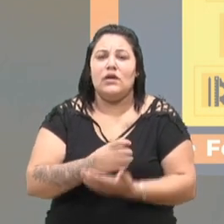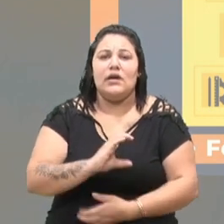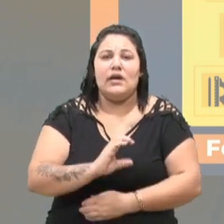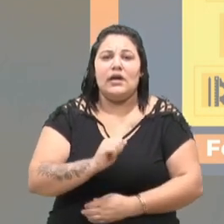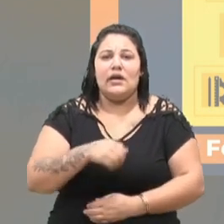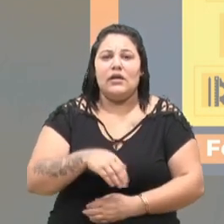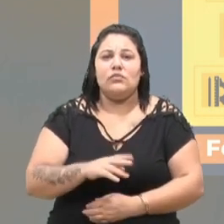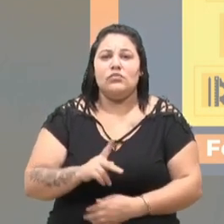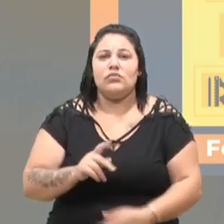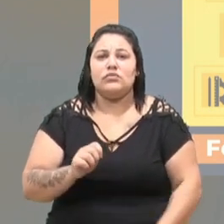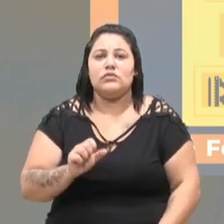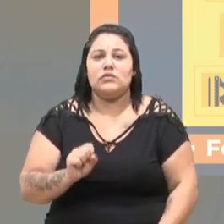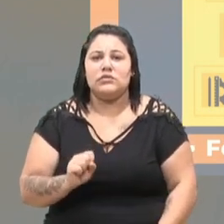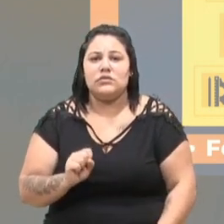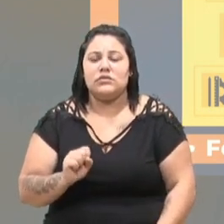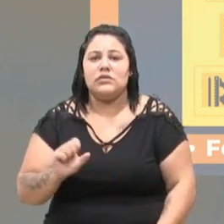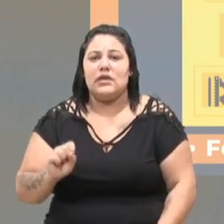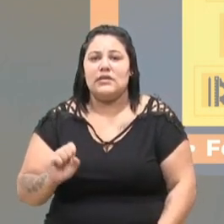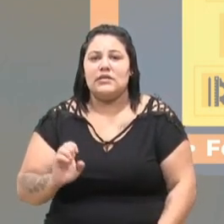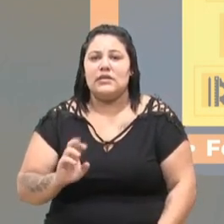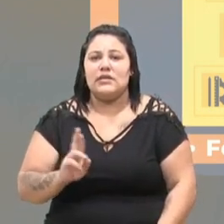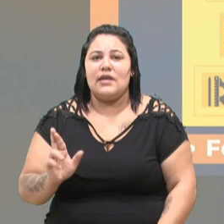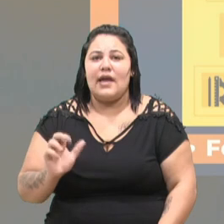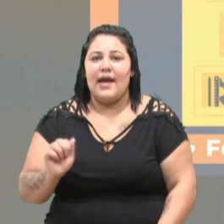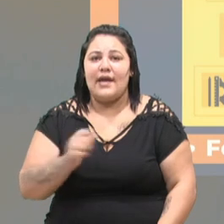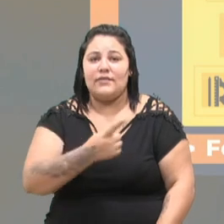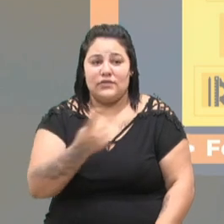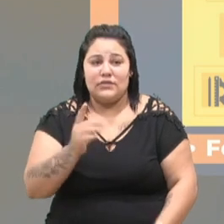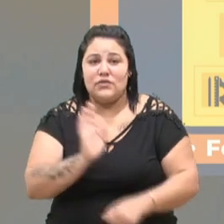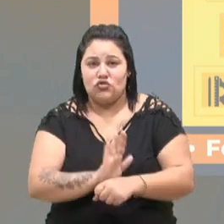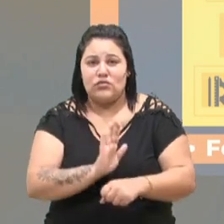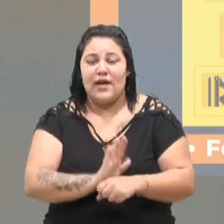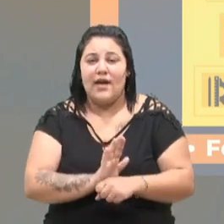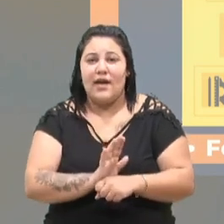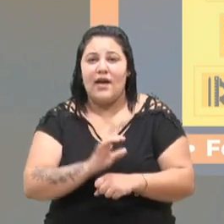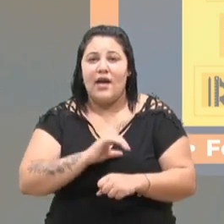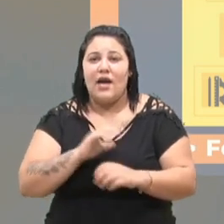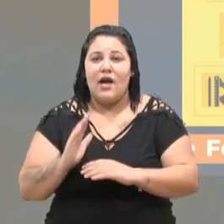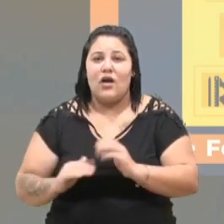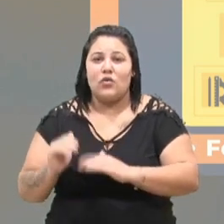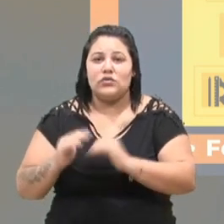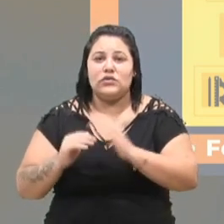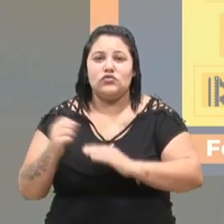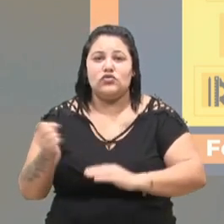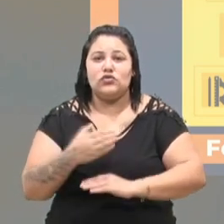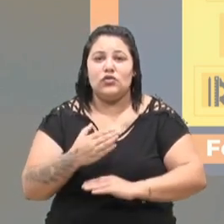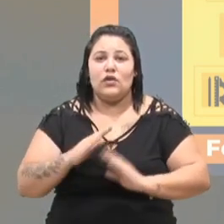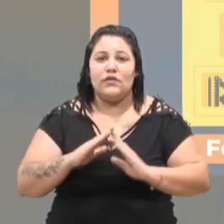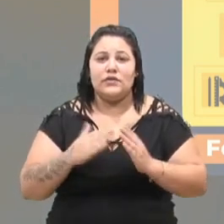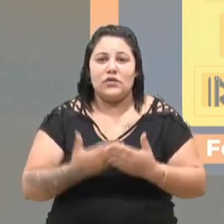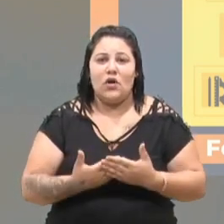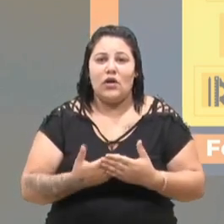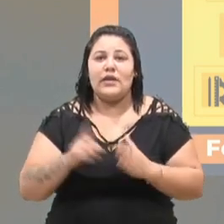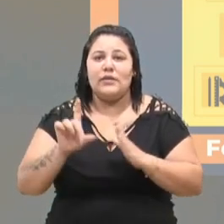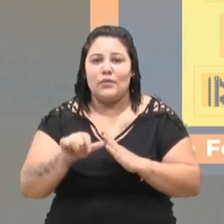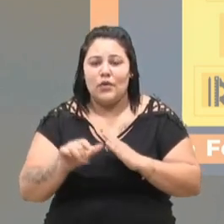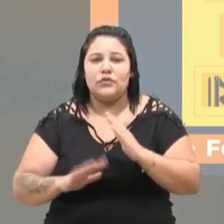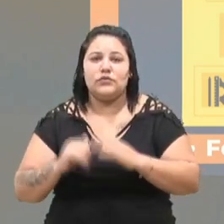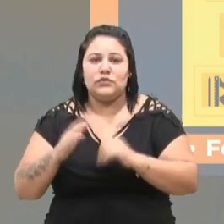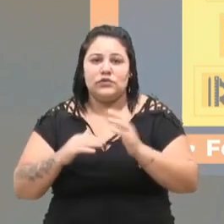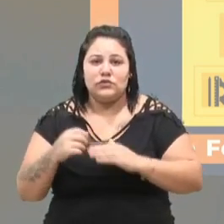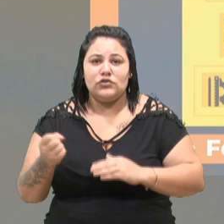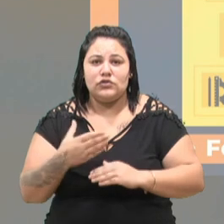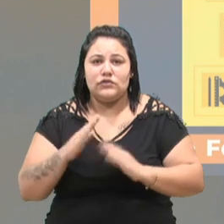Serra, se vocês me ajudarem aí, construção de nova escola e depois construção de nova escola de novo.